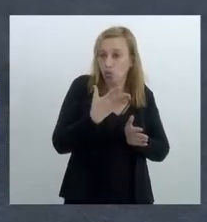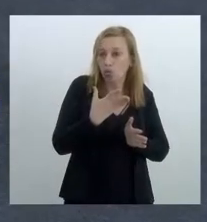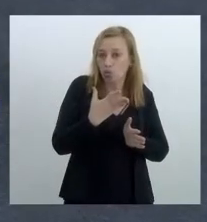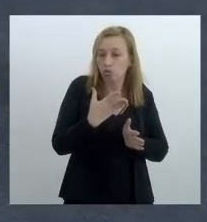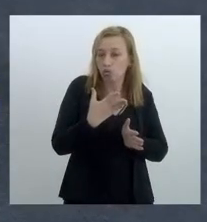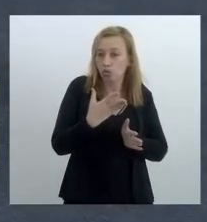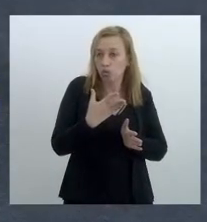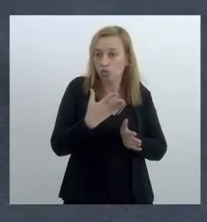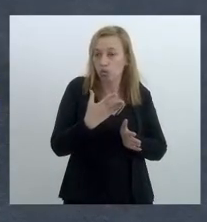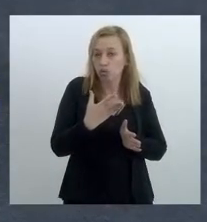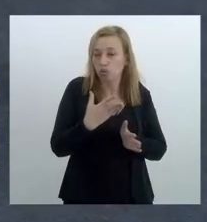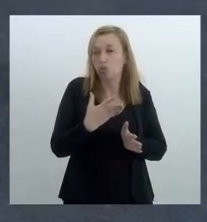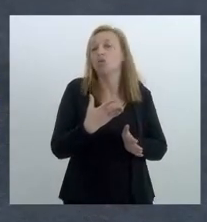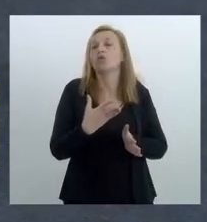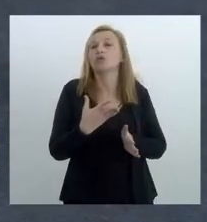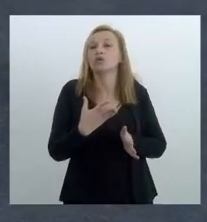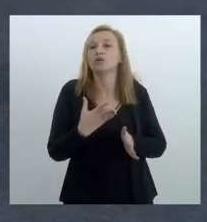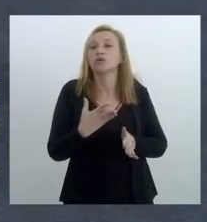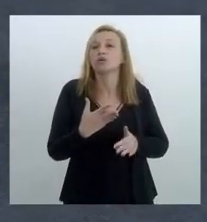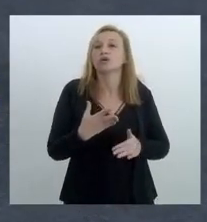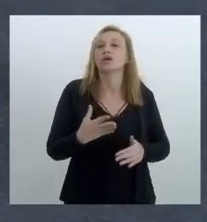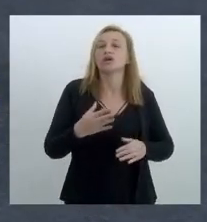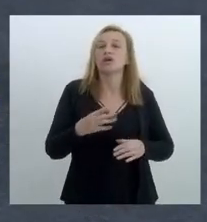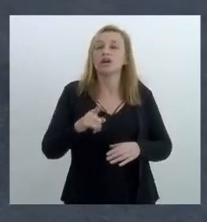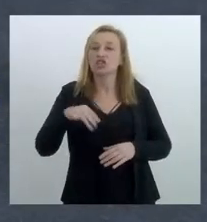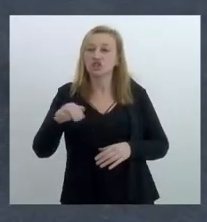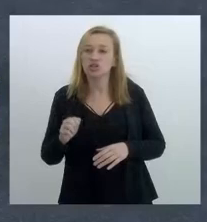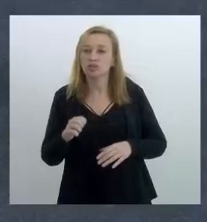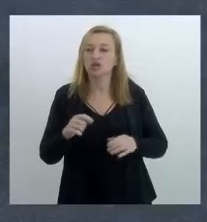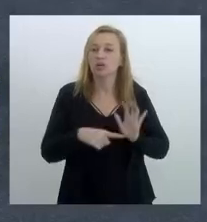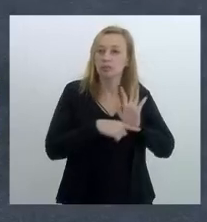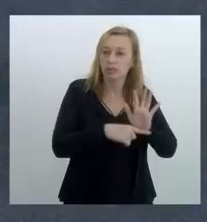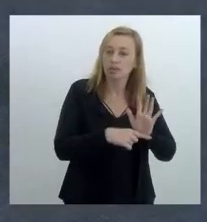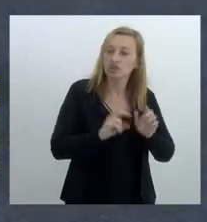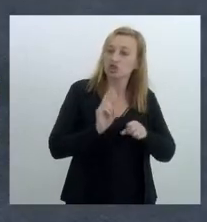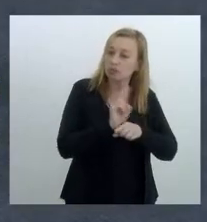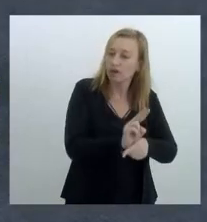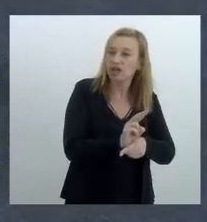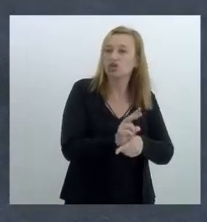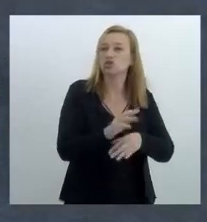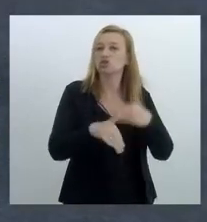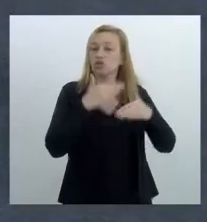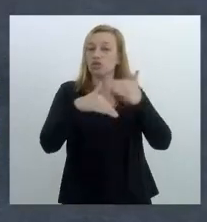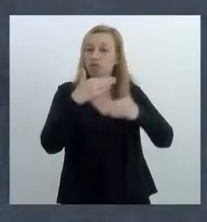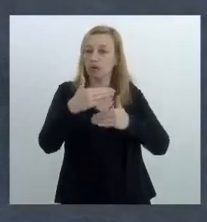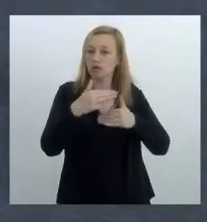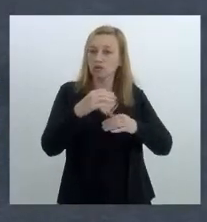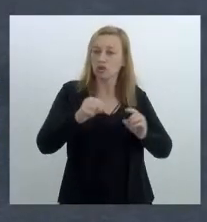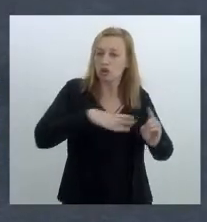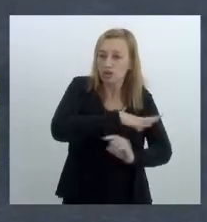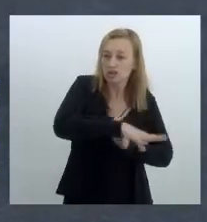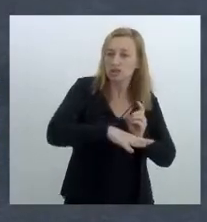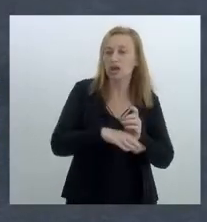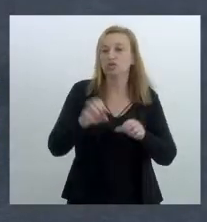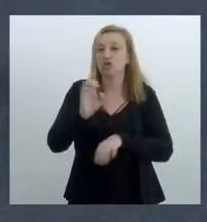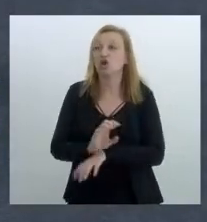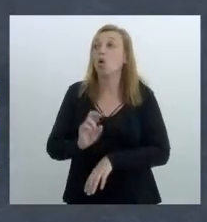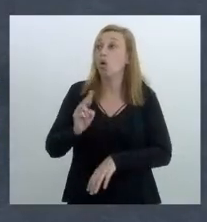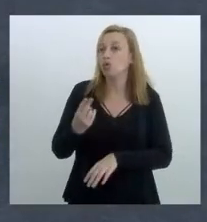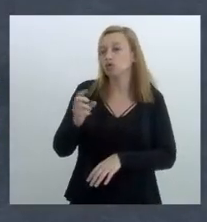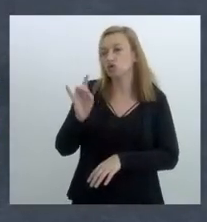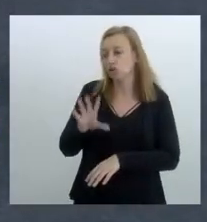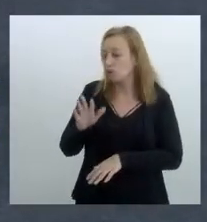empréstimos, ele leva em conta, de fato, o desenvolvimento do Estado, o desenvolvimento social do Estado. Ou se ele pensa somente no crescimento econômico de alguns